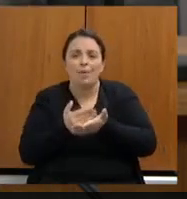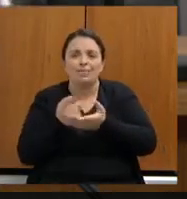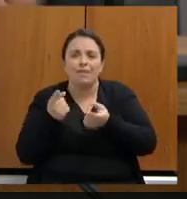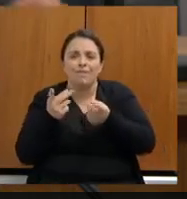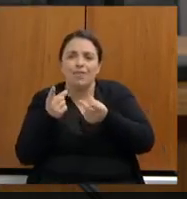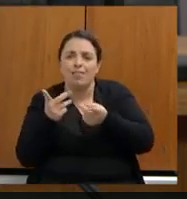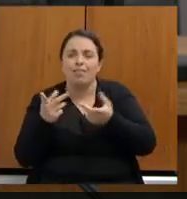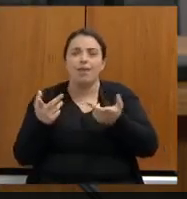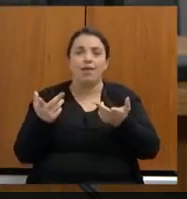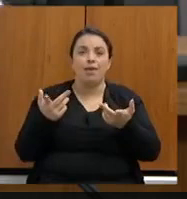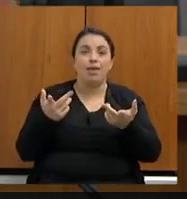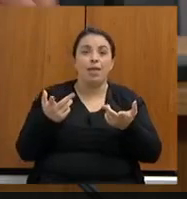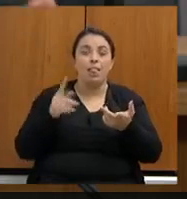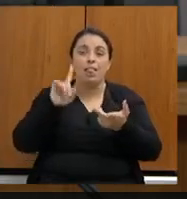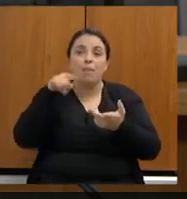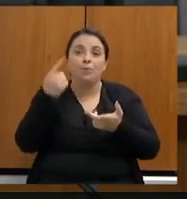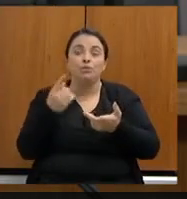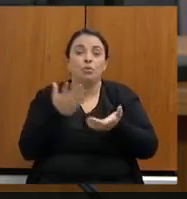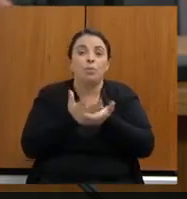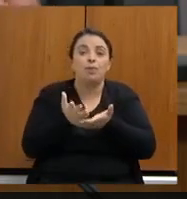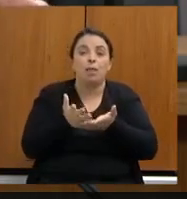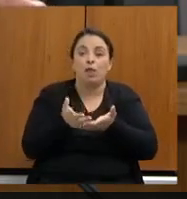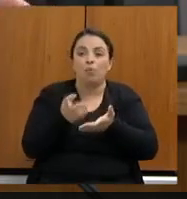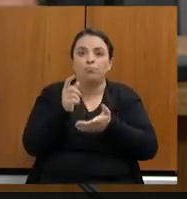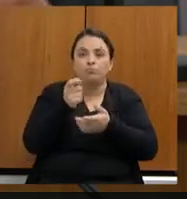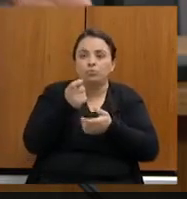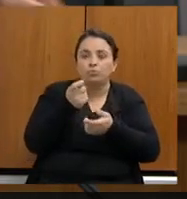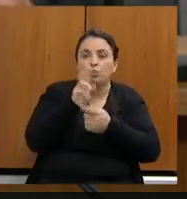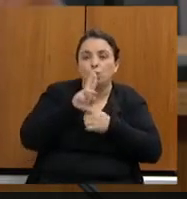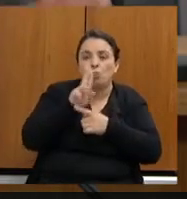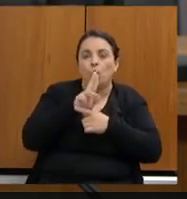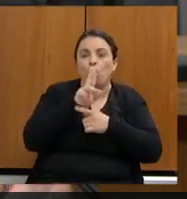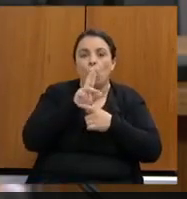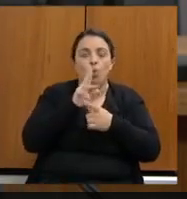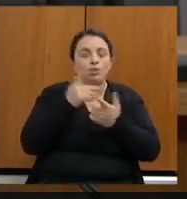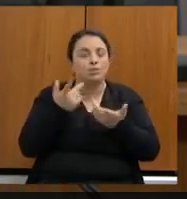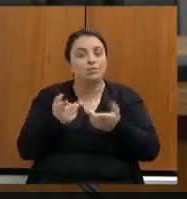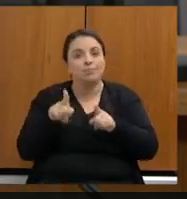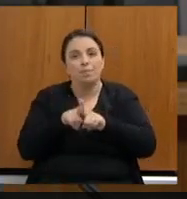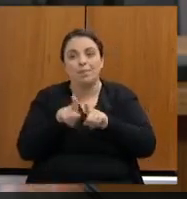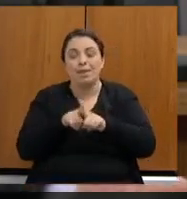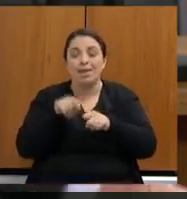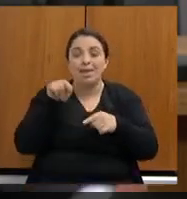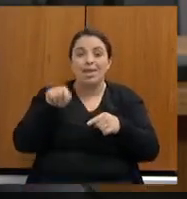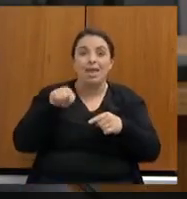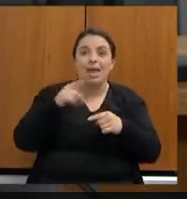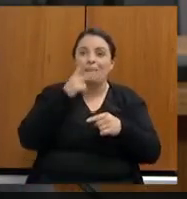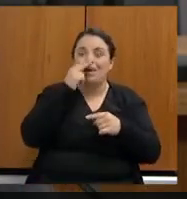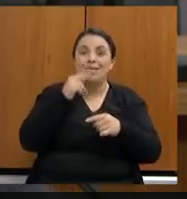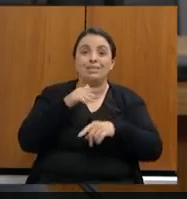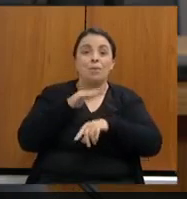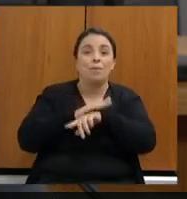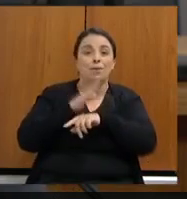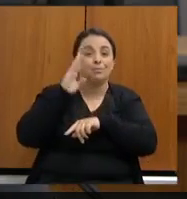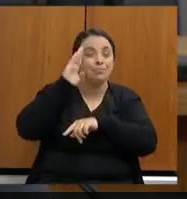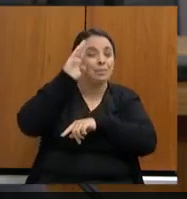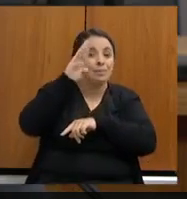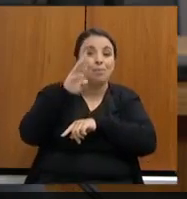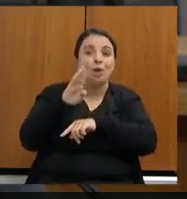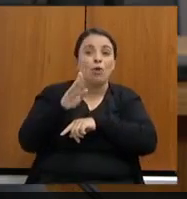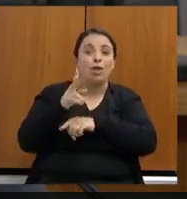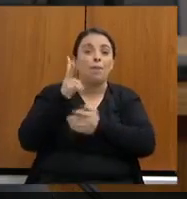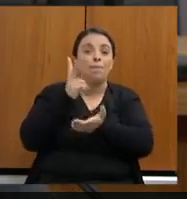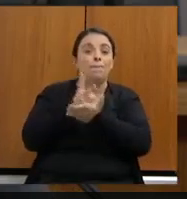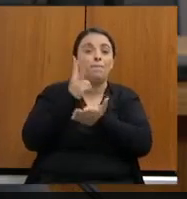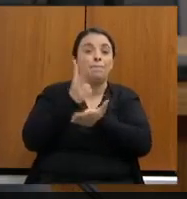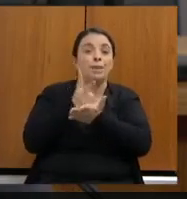alimentando esse tráfico de drogas é ele ele é o alimentador desse grande negócio que tem Minas Gerais é